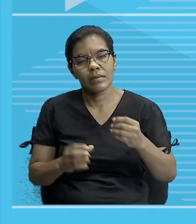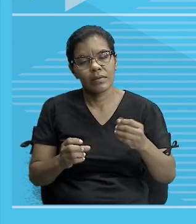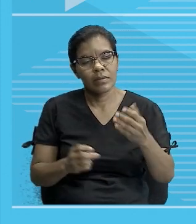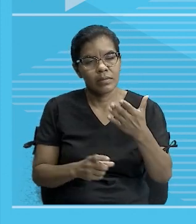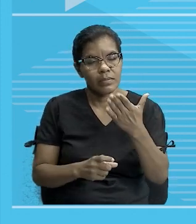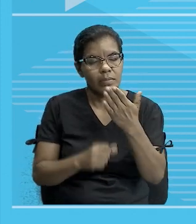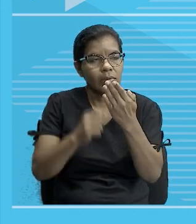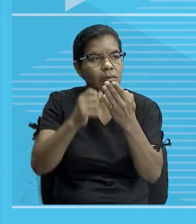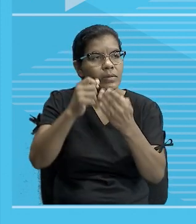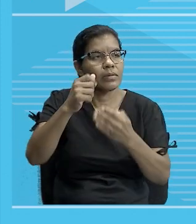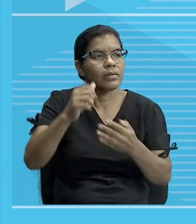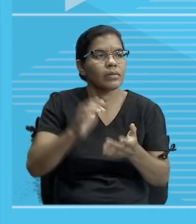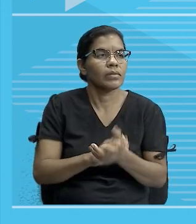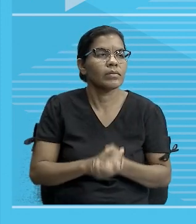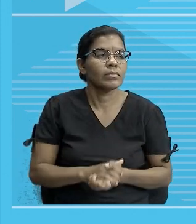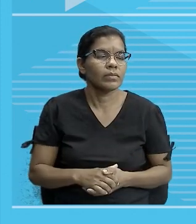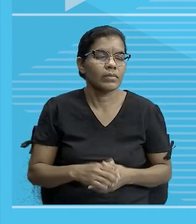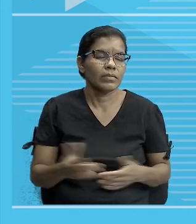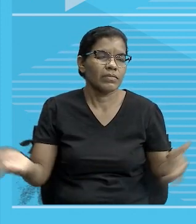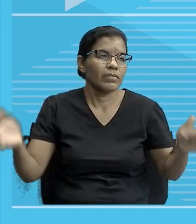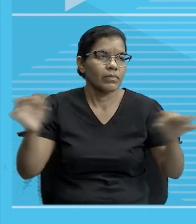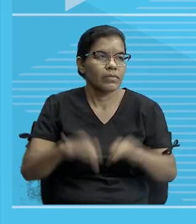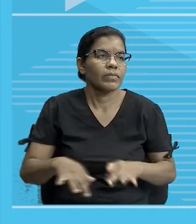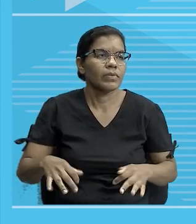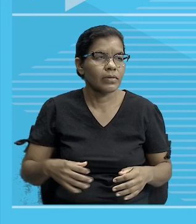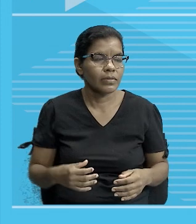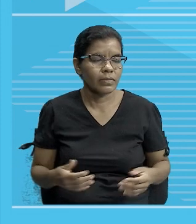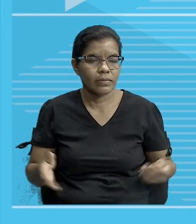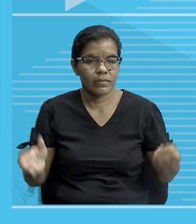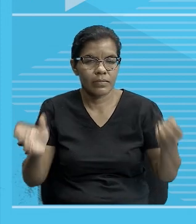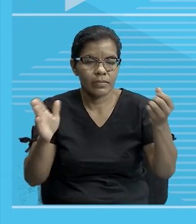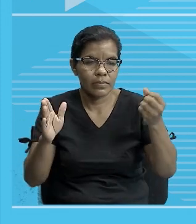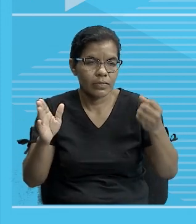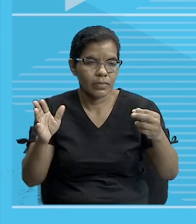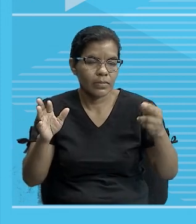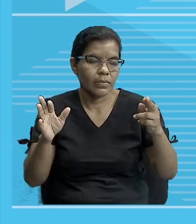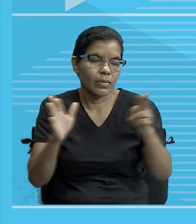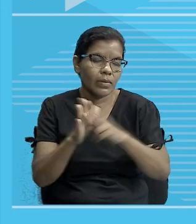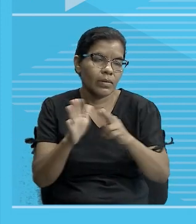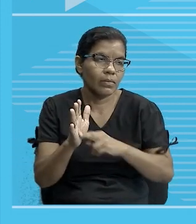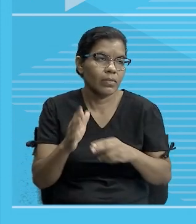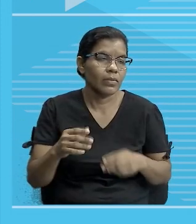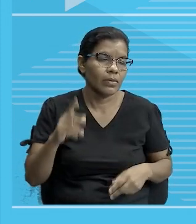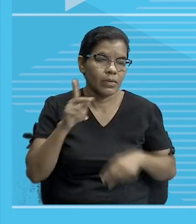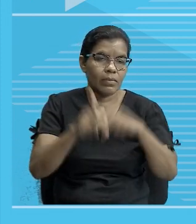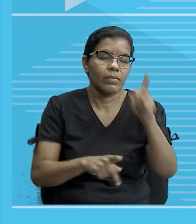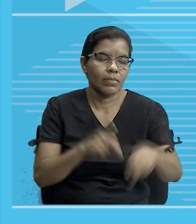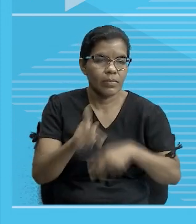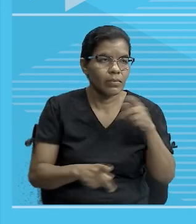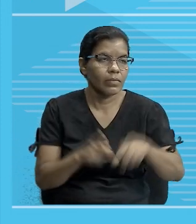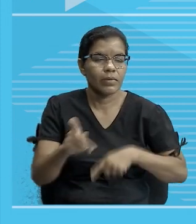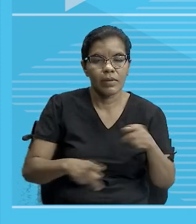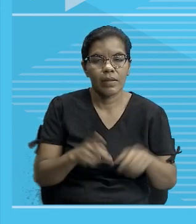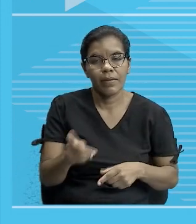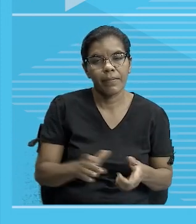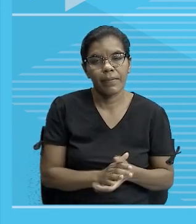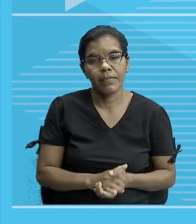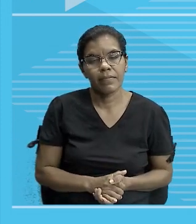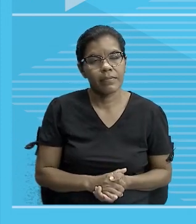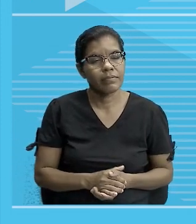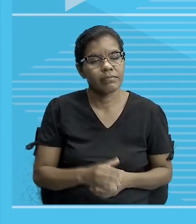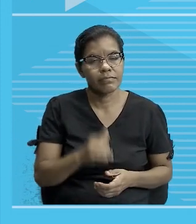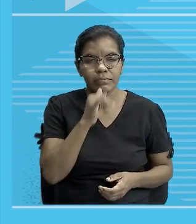ricos. Então é o fim da República Popular. Daquelas conquistas que nós dissemos.